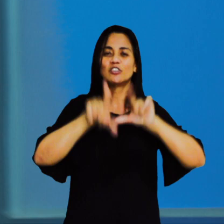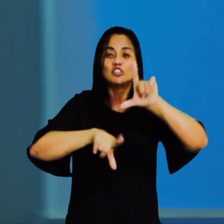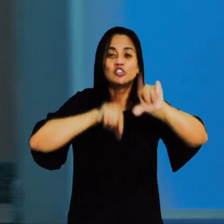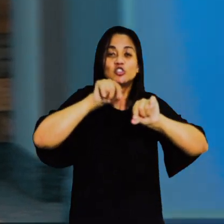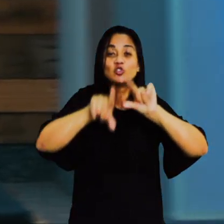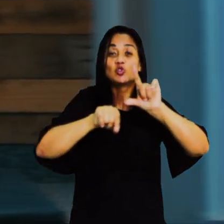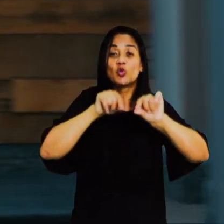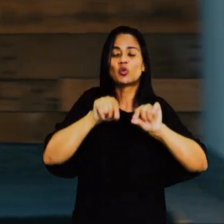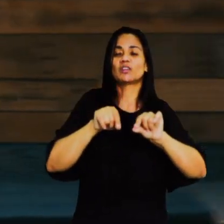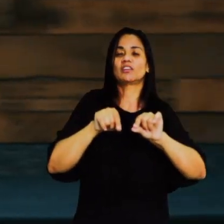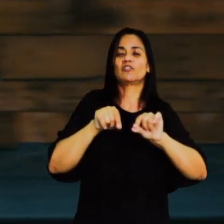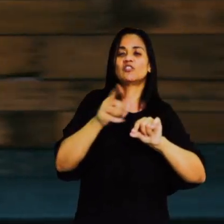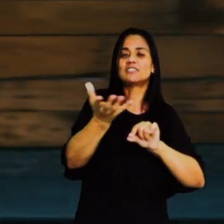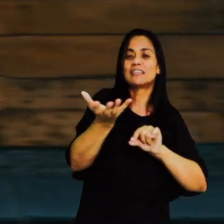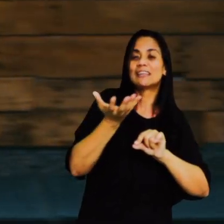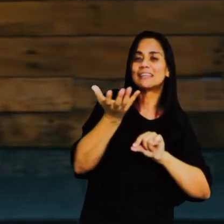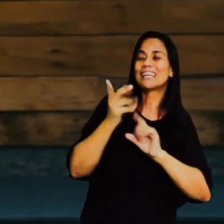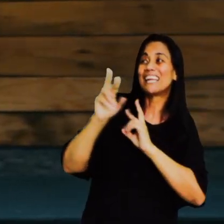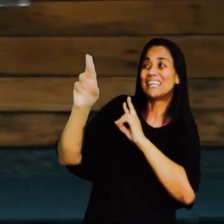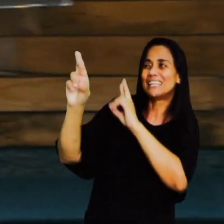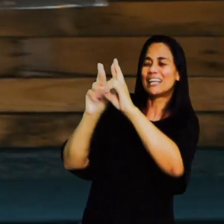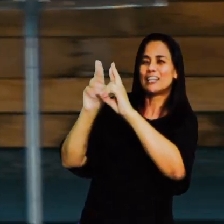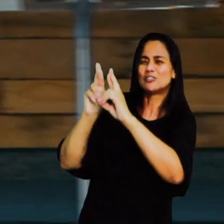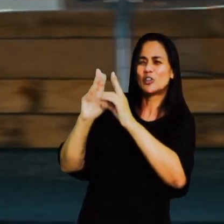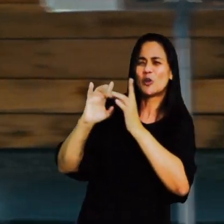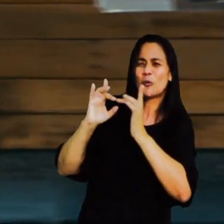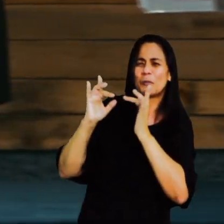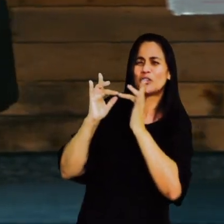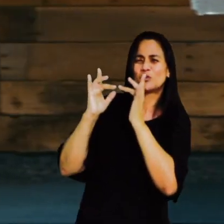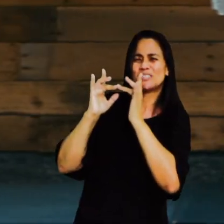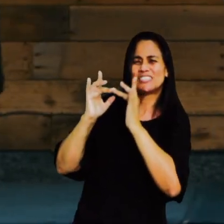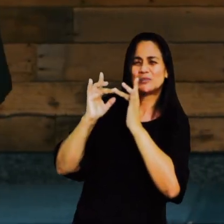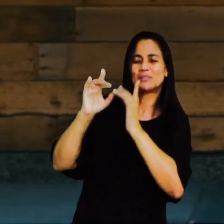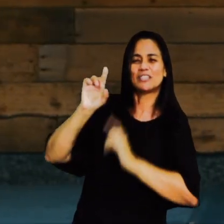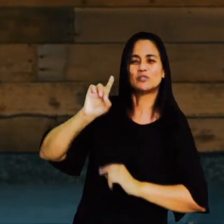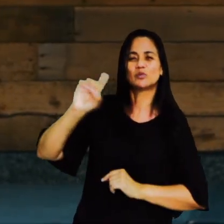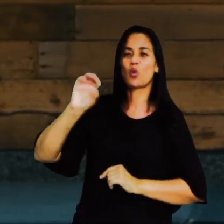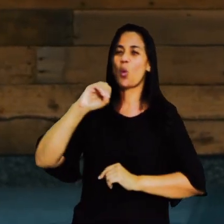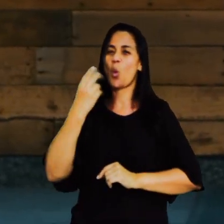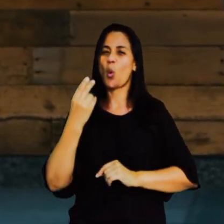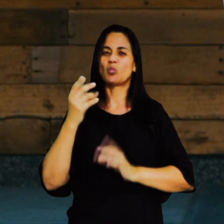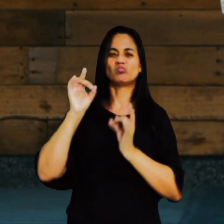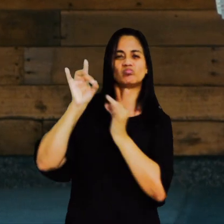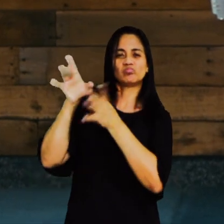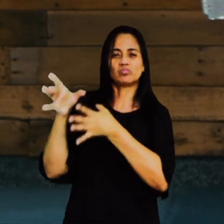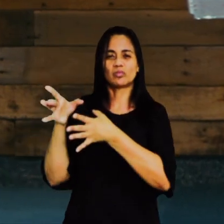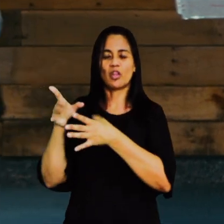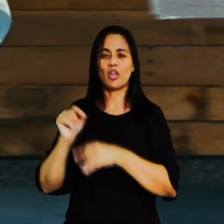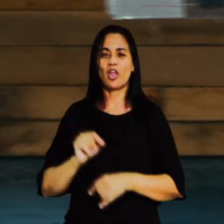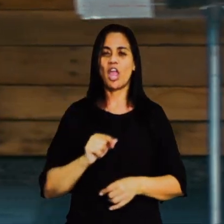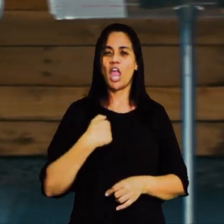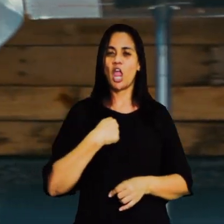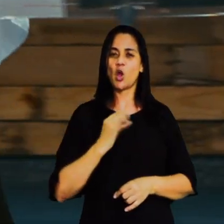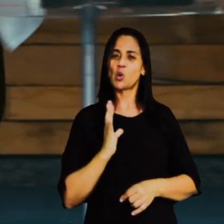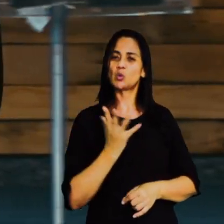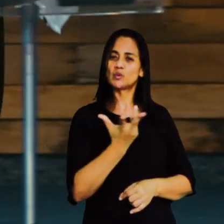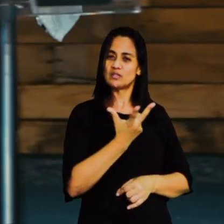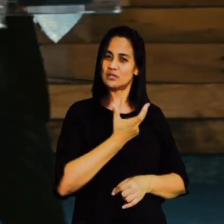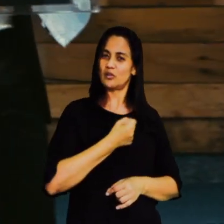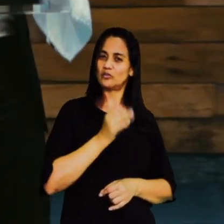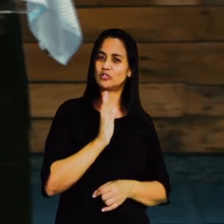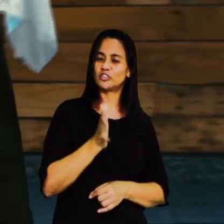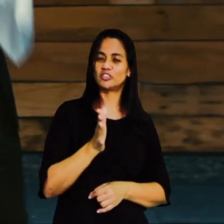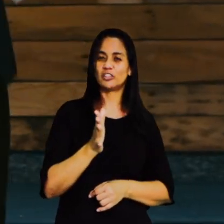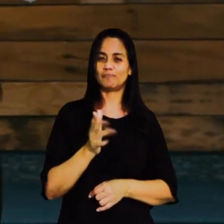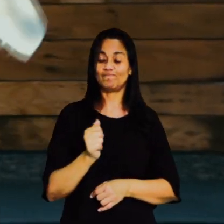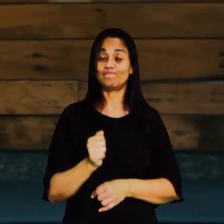com Deus. Eu sou salvo pela graça, não tem nada a ver com aquilo que eu fiz ou deixei de fazer, não são as minhas obras que me levam